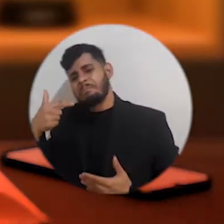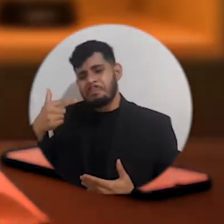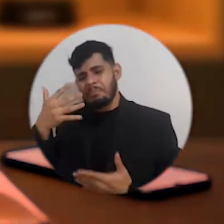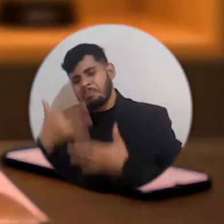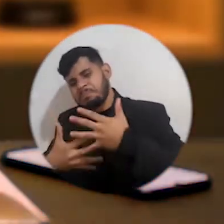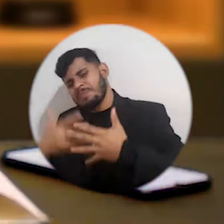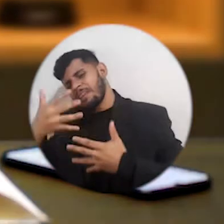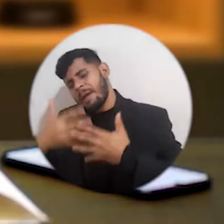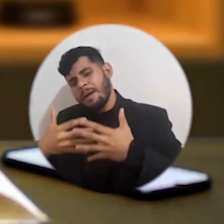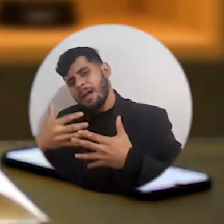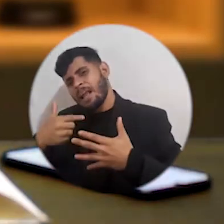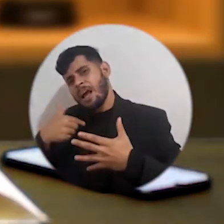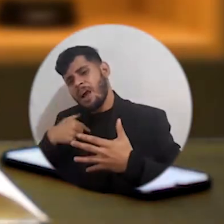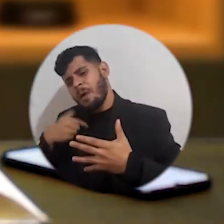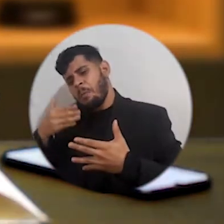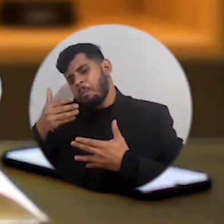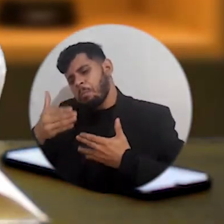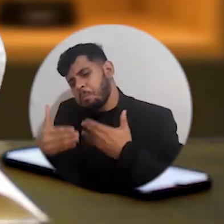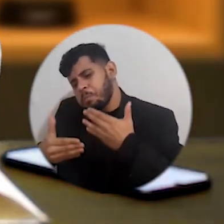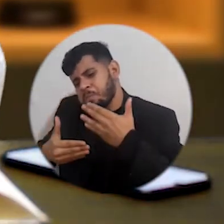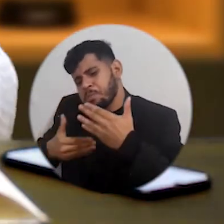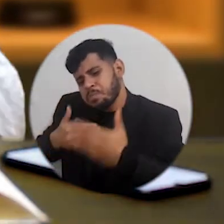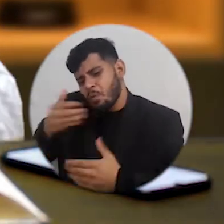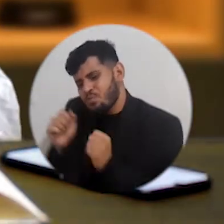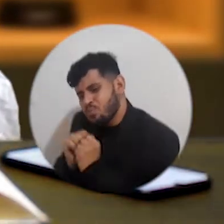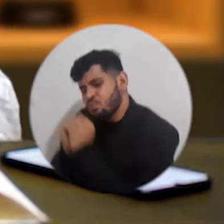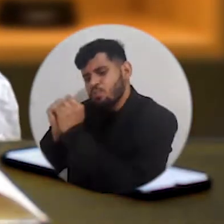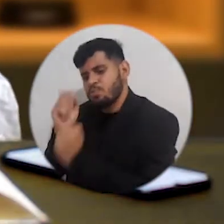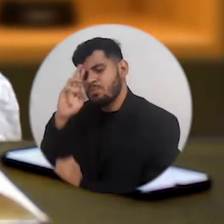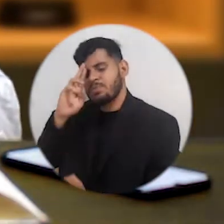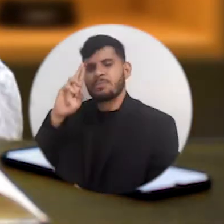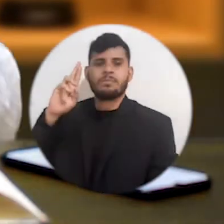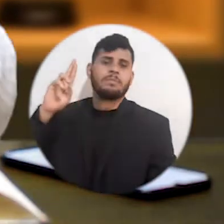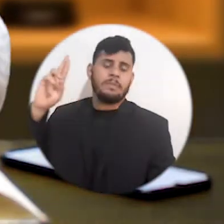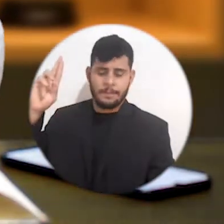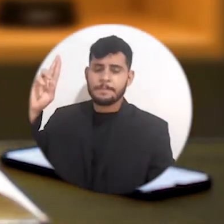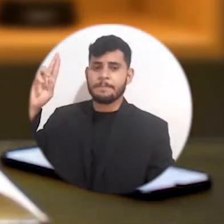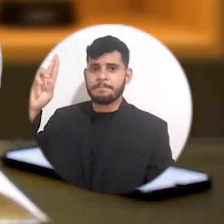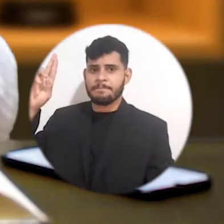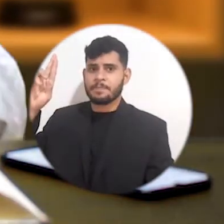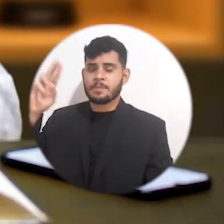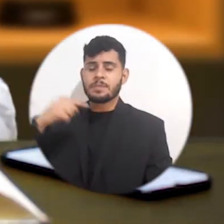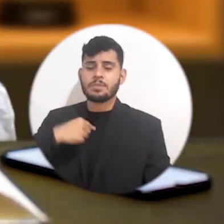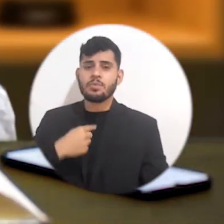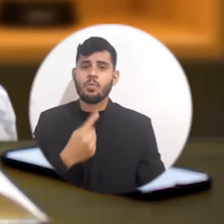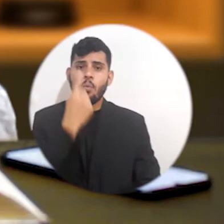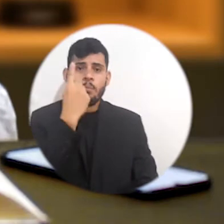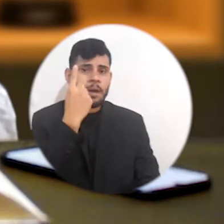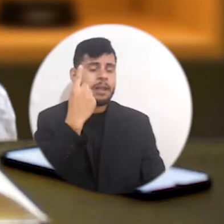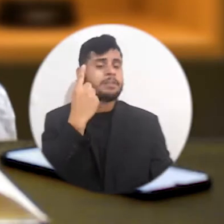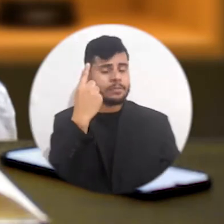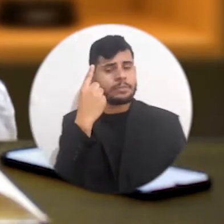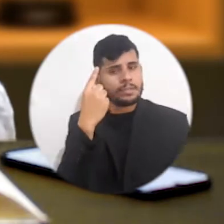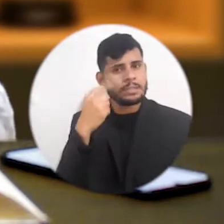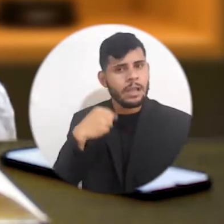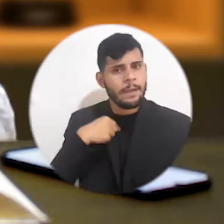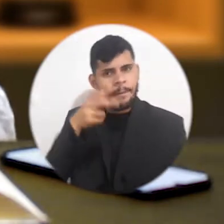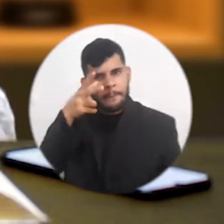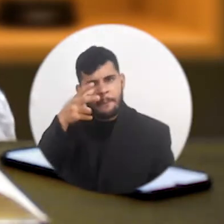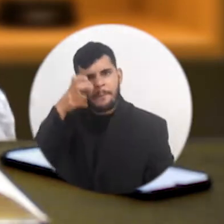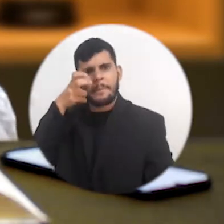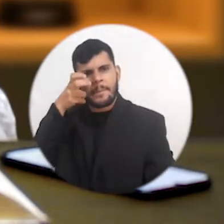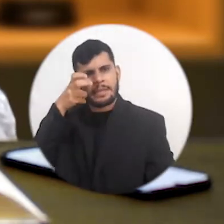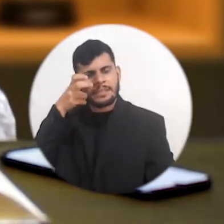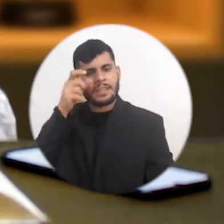impedir o nosso avanço, o nosso prosseguir com Deus? Uma das coisas que eu